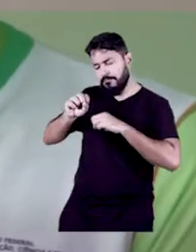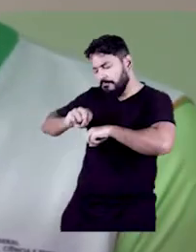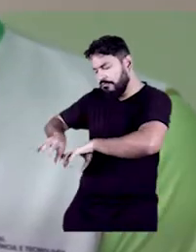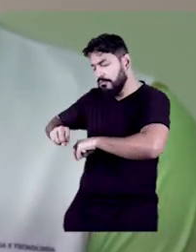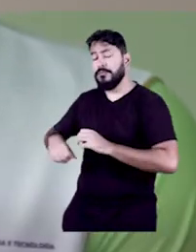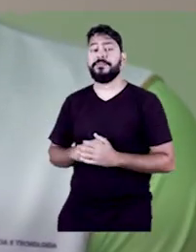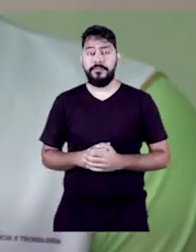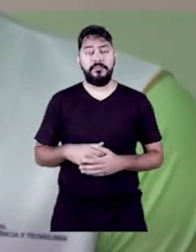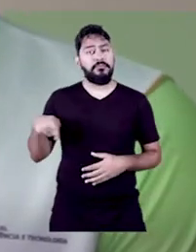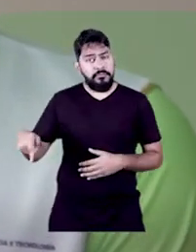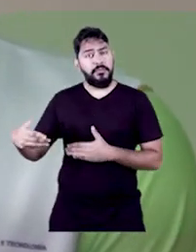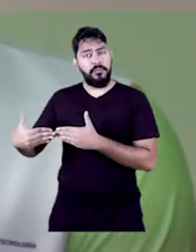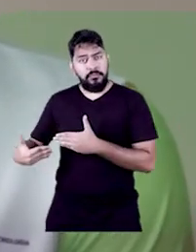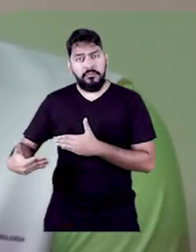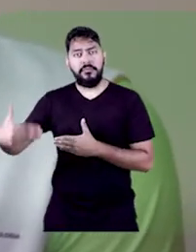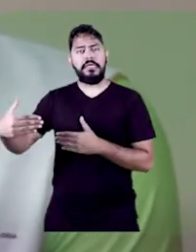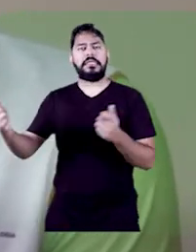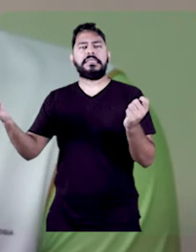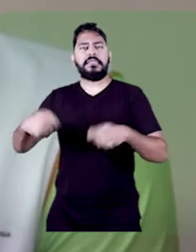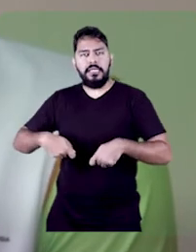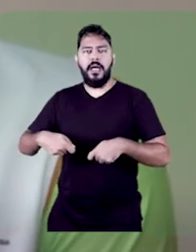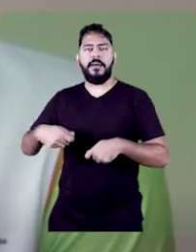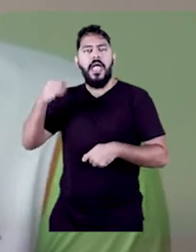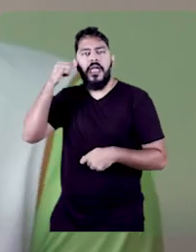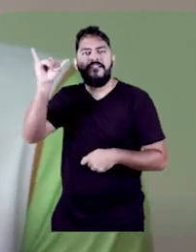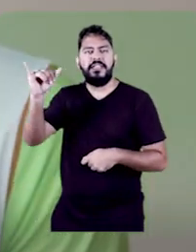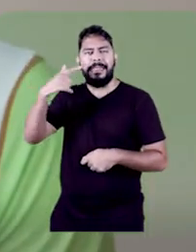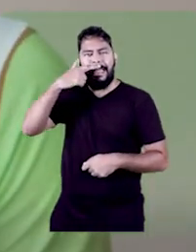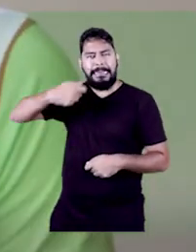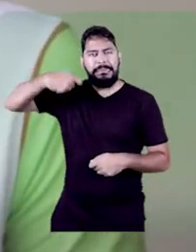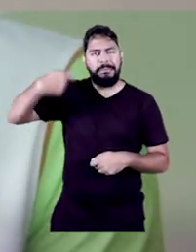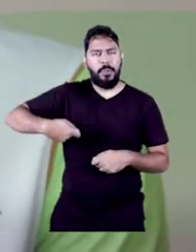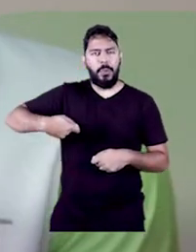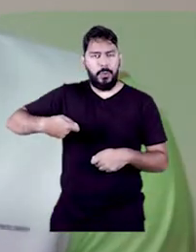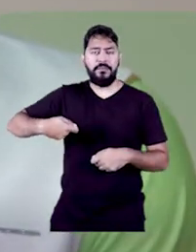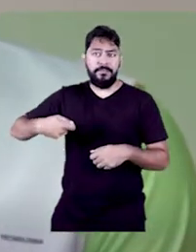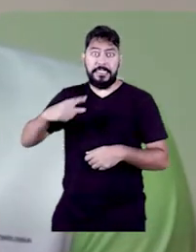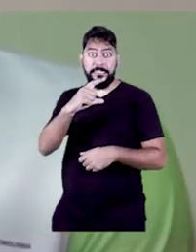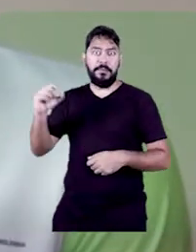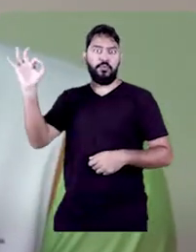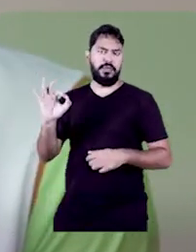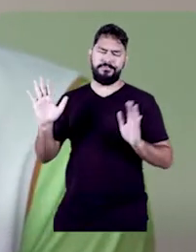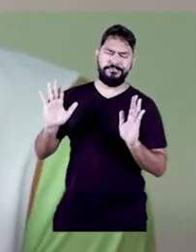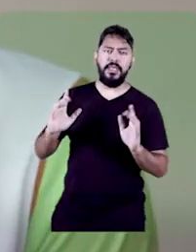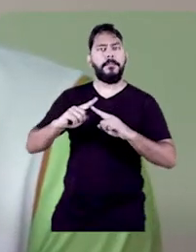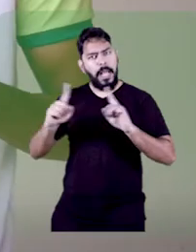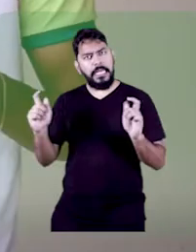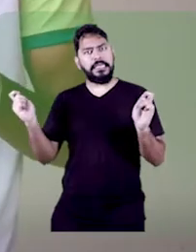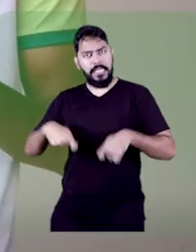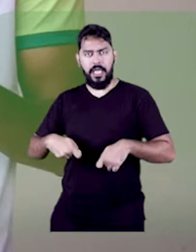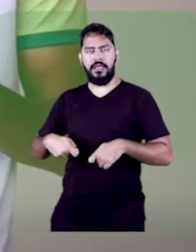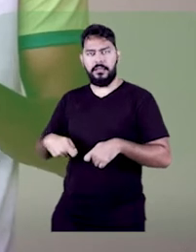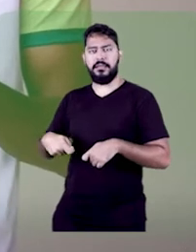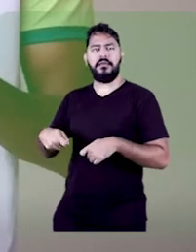partir dessa educação, a gente pode conter o sistema patriarcal. Não totalmente, mas uma grande porcentagem,